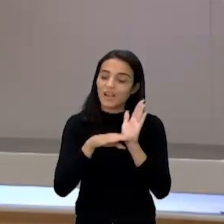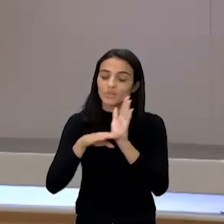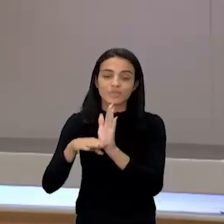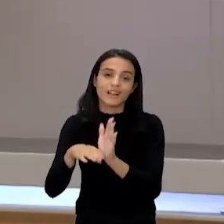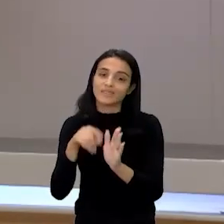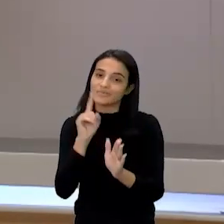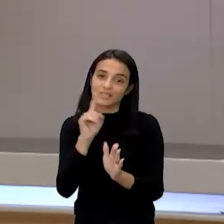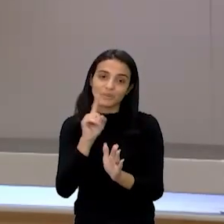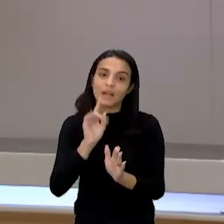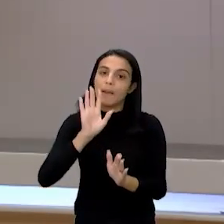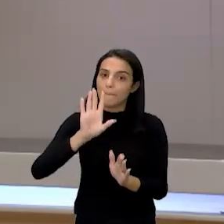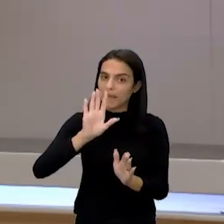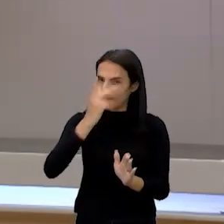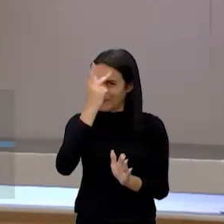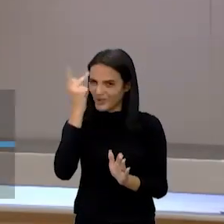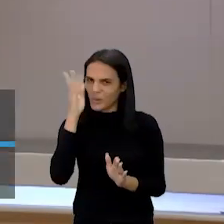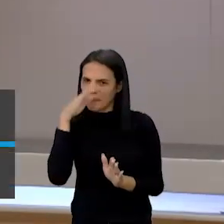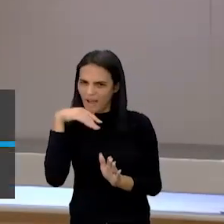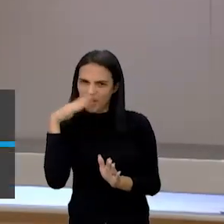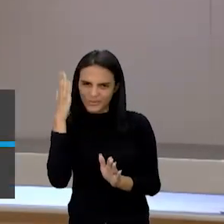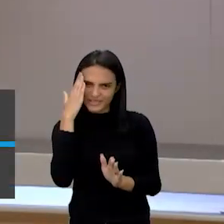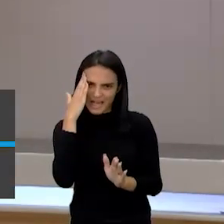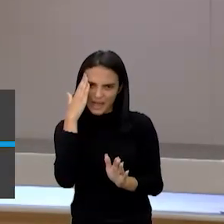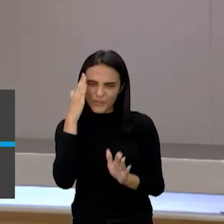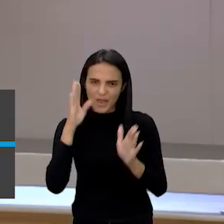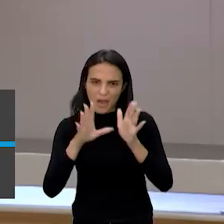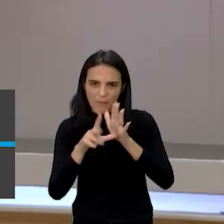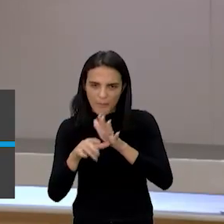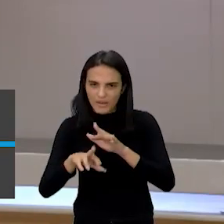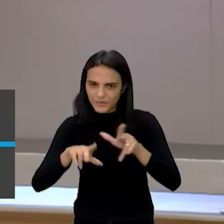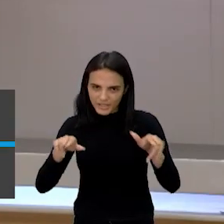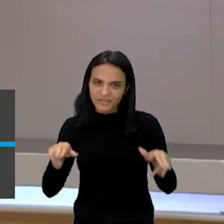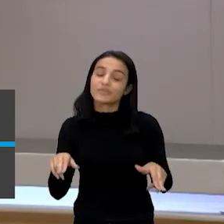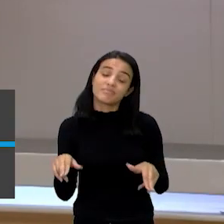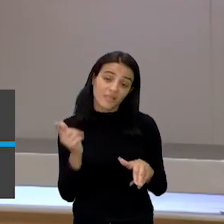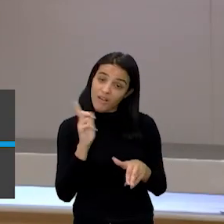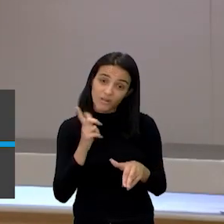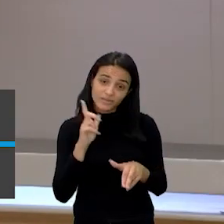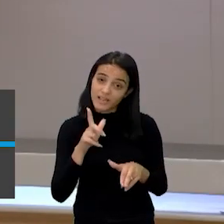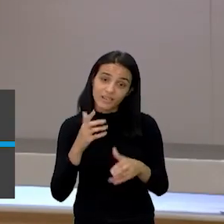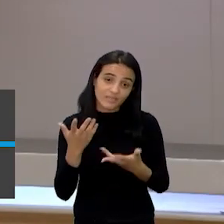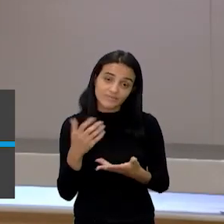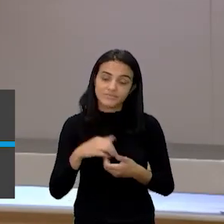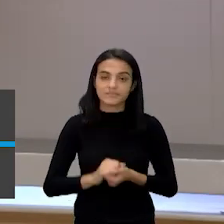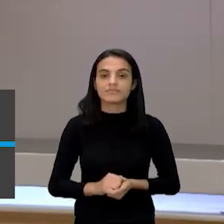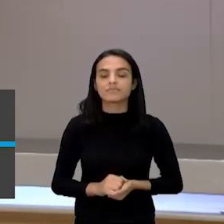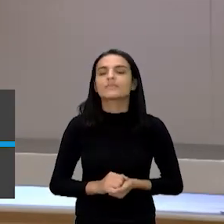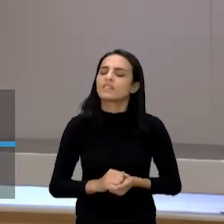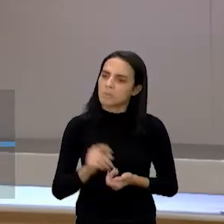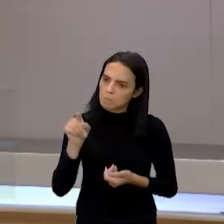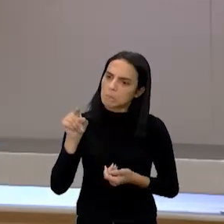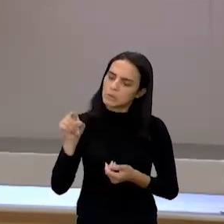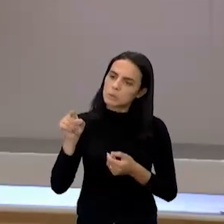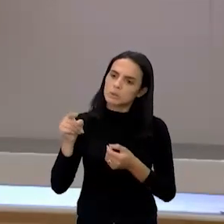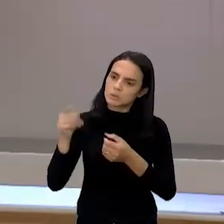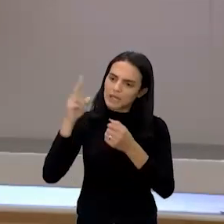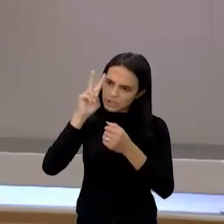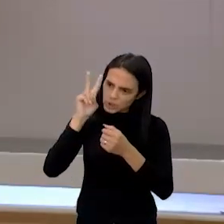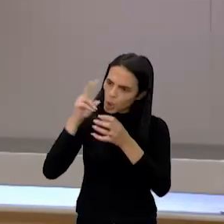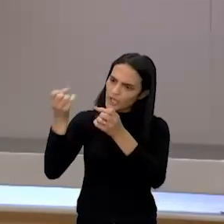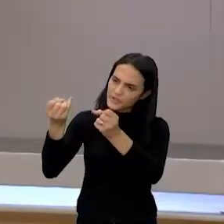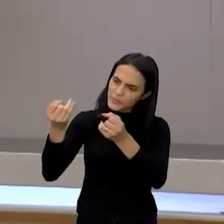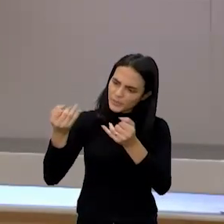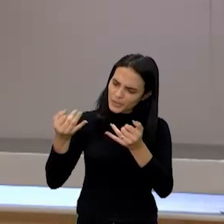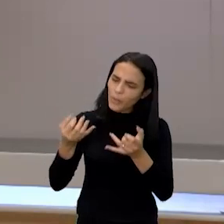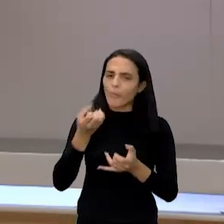rapidinho. Então, o quanto foi importante o seu depoimento, realmente já